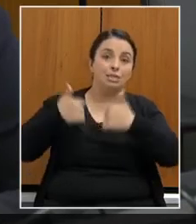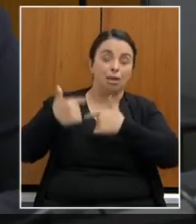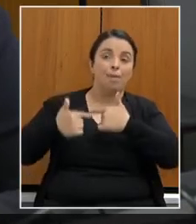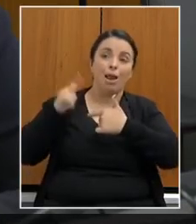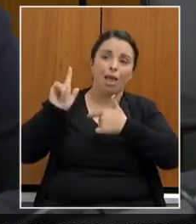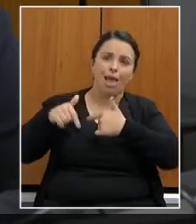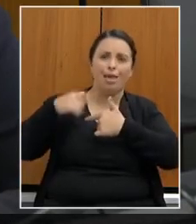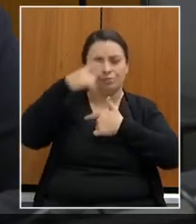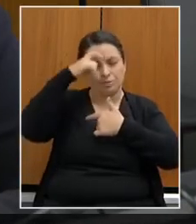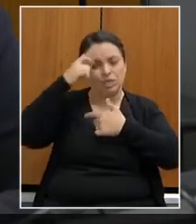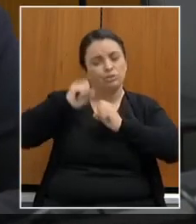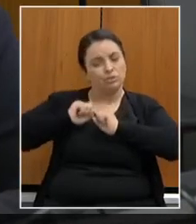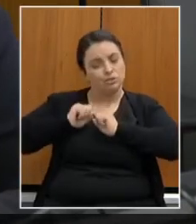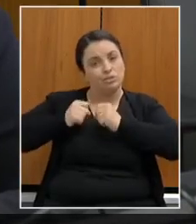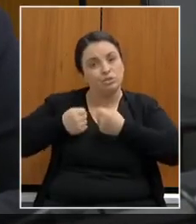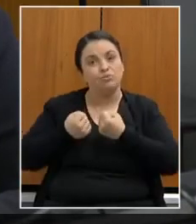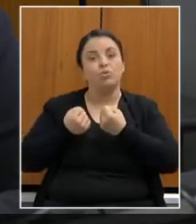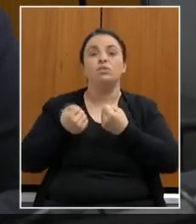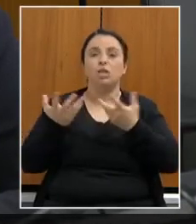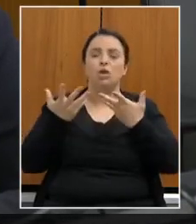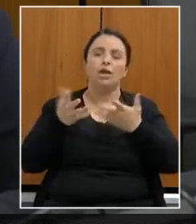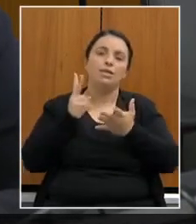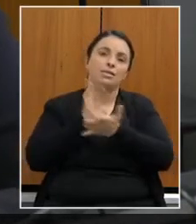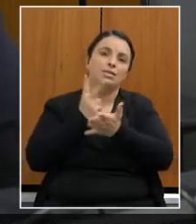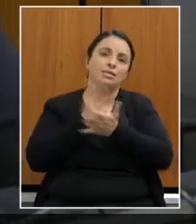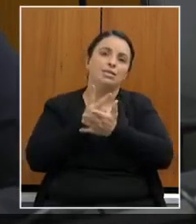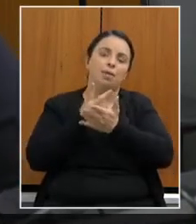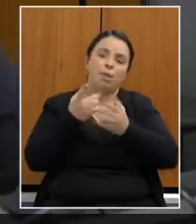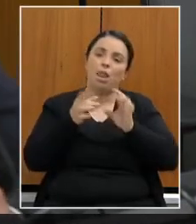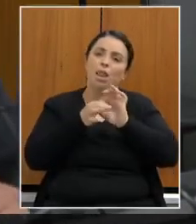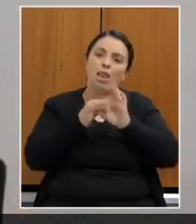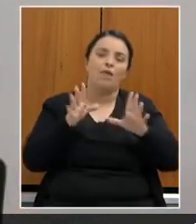dedicação, e queria me colocar sempre à disposição de todos.